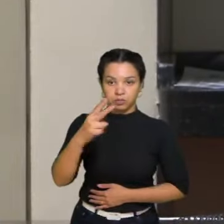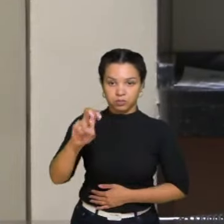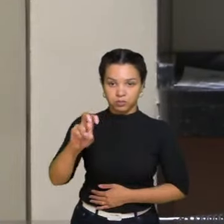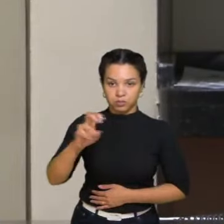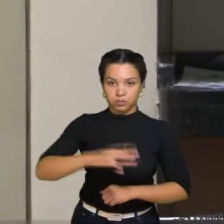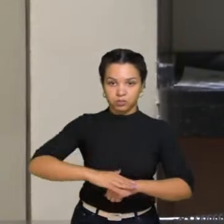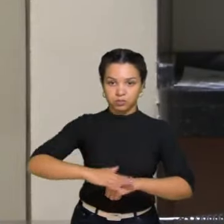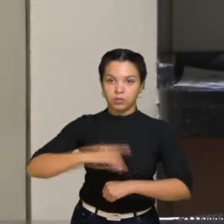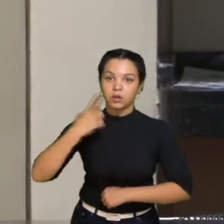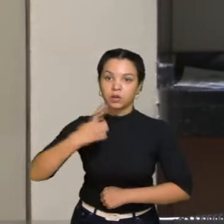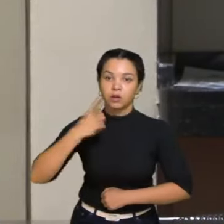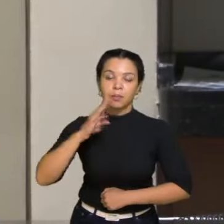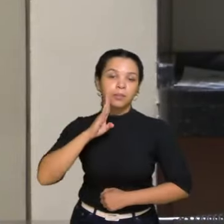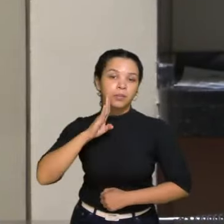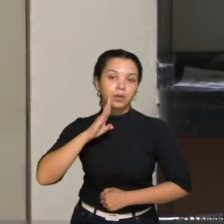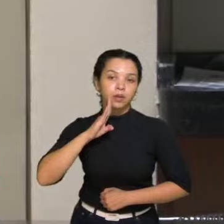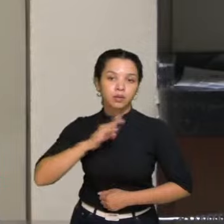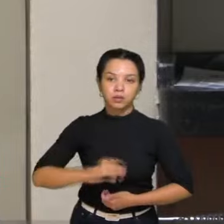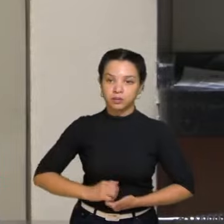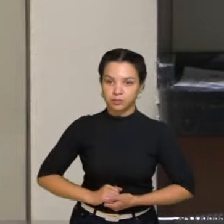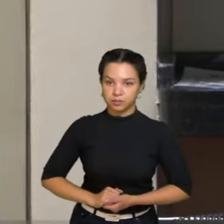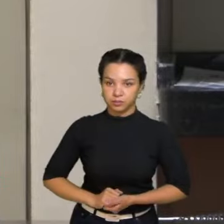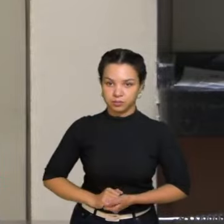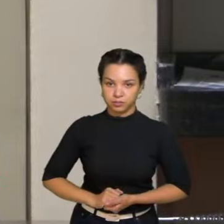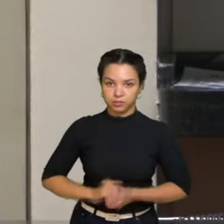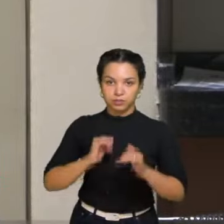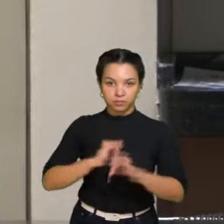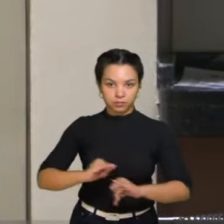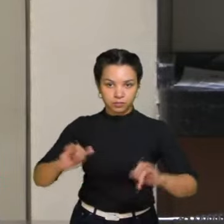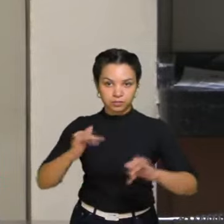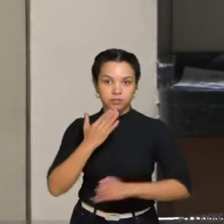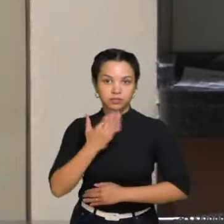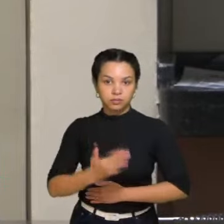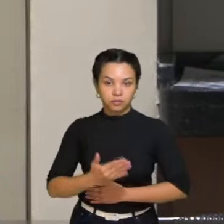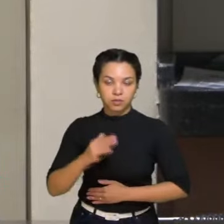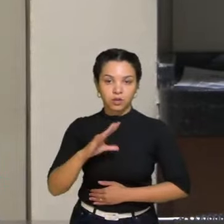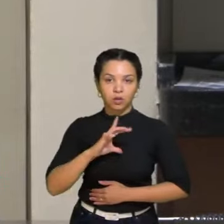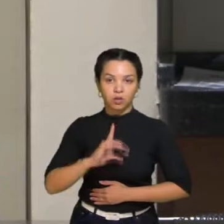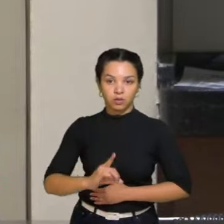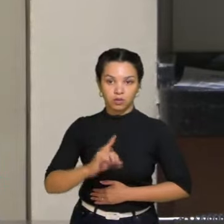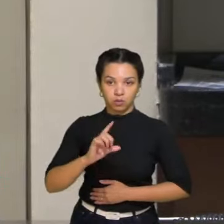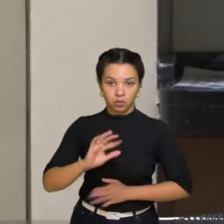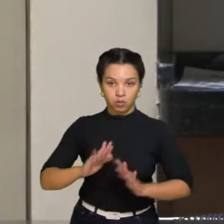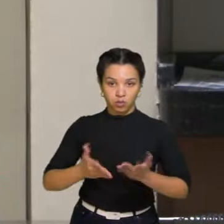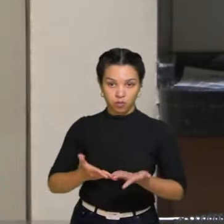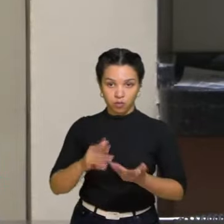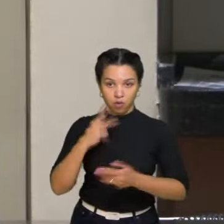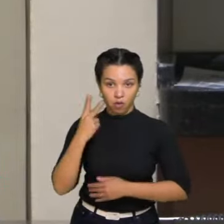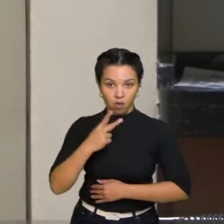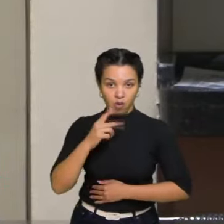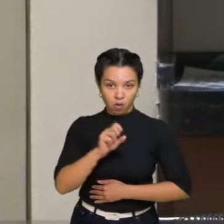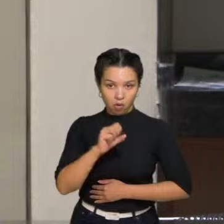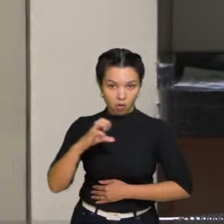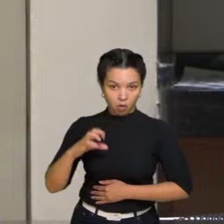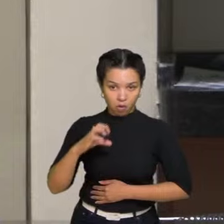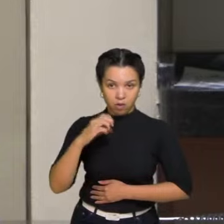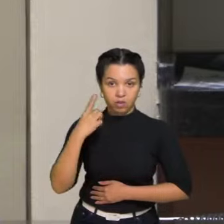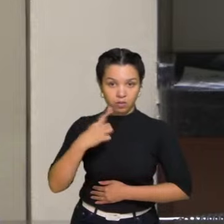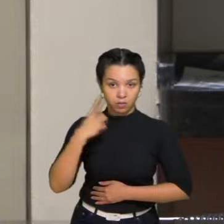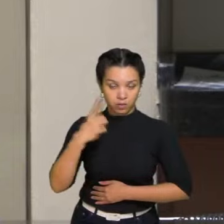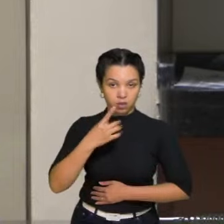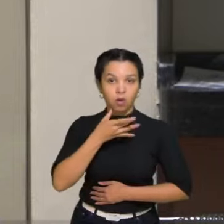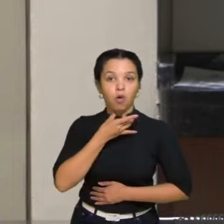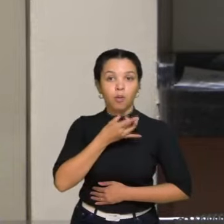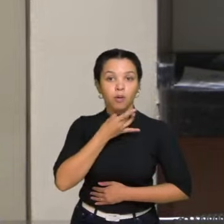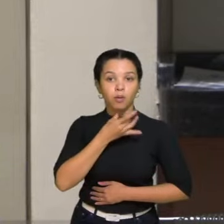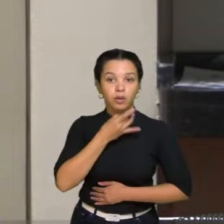autor deputado Nilson Berlanda, manifestando apelo ao coordenador do Fórum Parlamentar Catarinense, deputado Valdir Cobalcini,